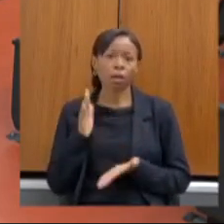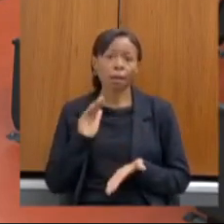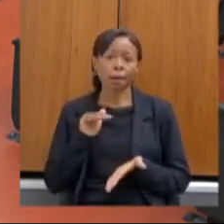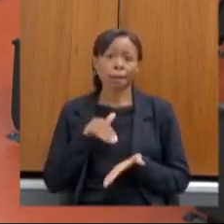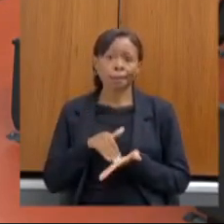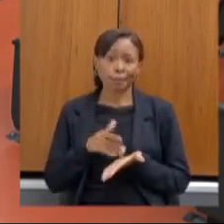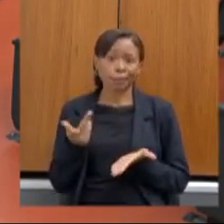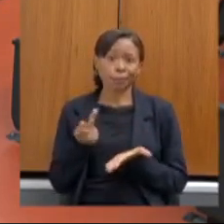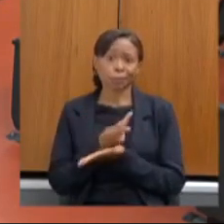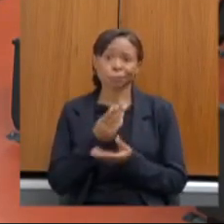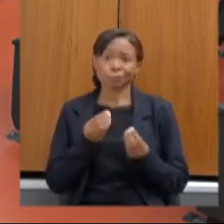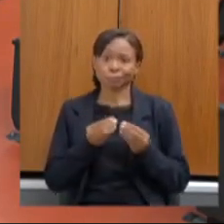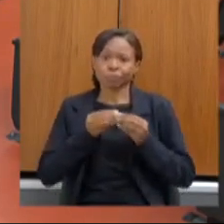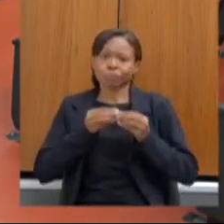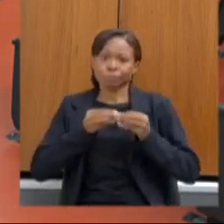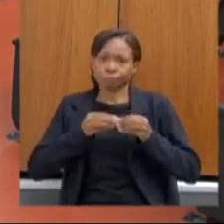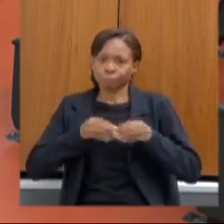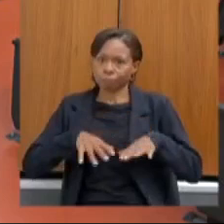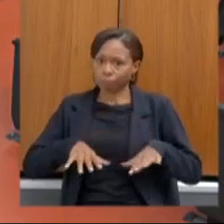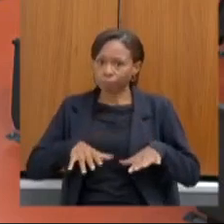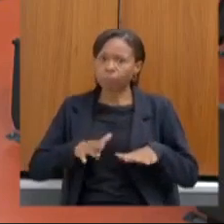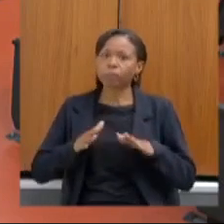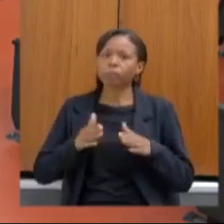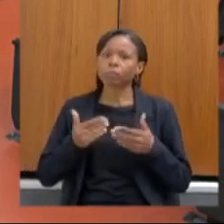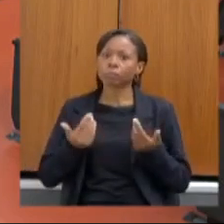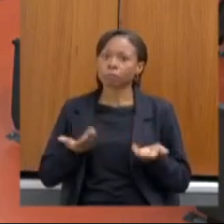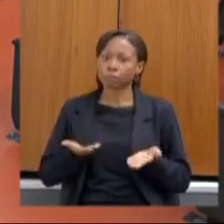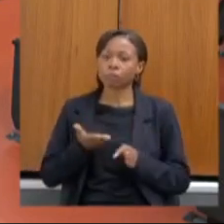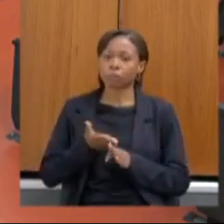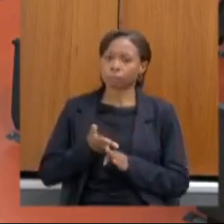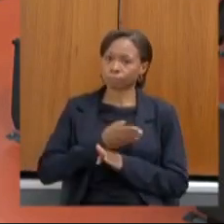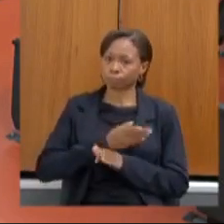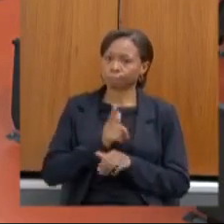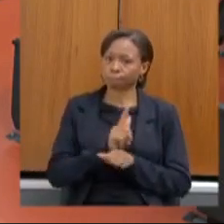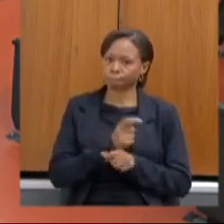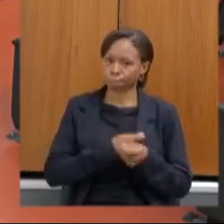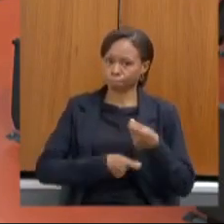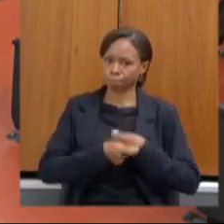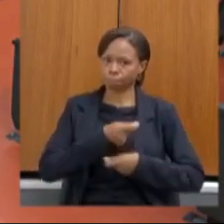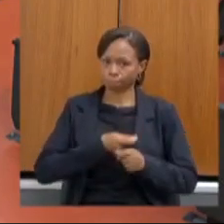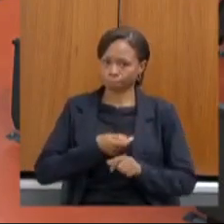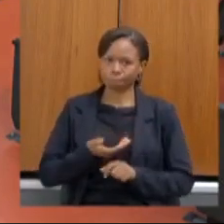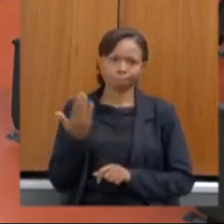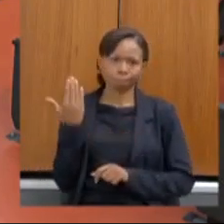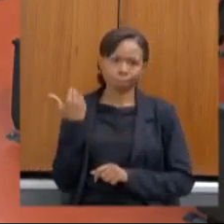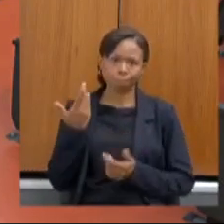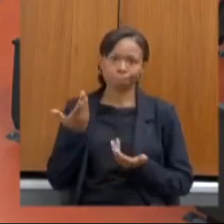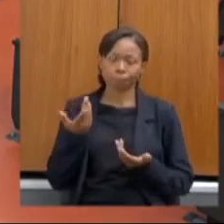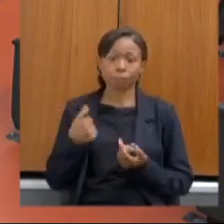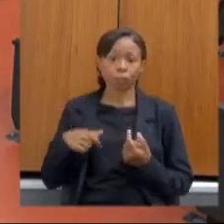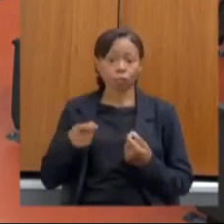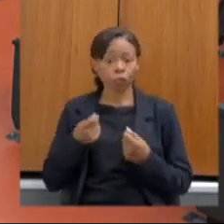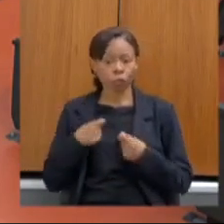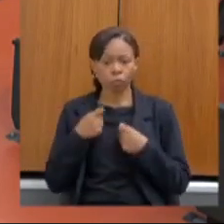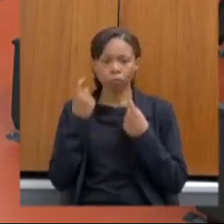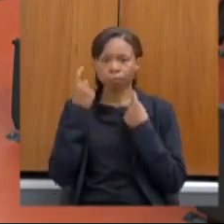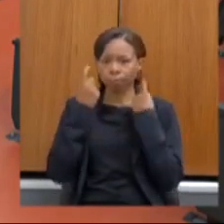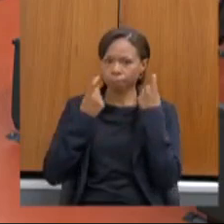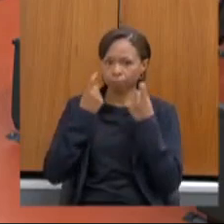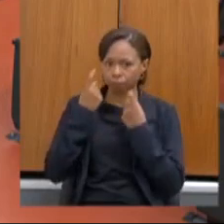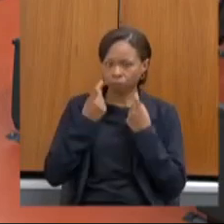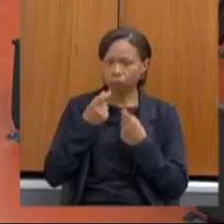a dá prejuízo né durante a gestão passada o que deixou a gente bastante preocupado